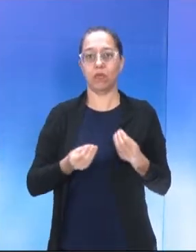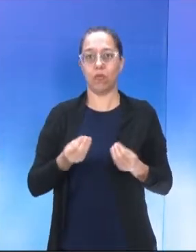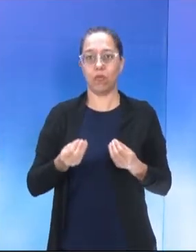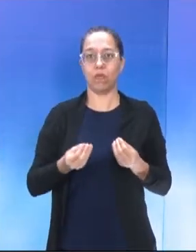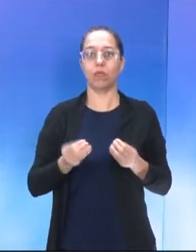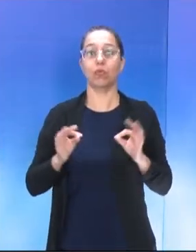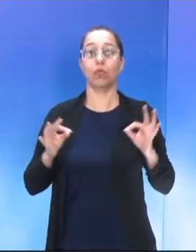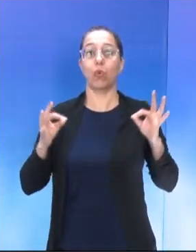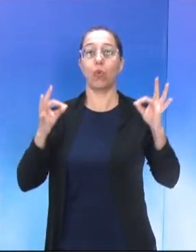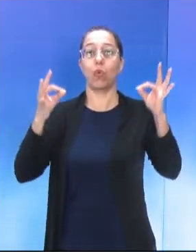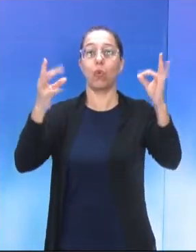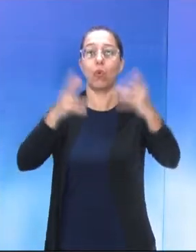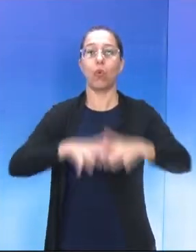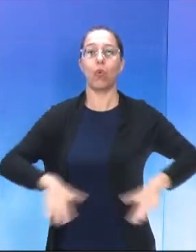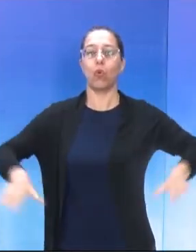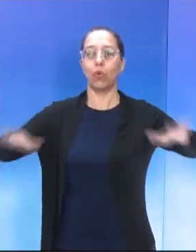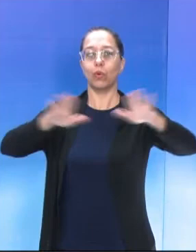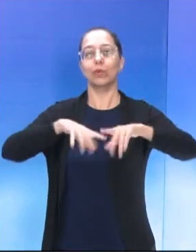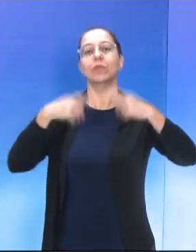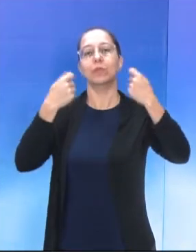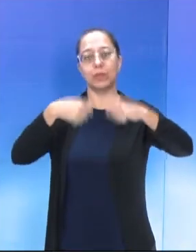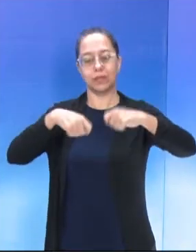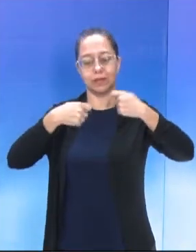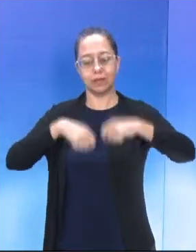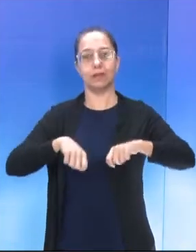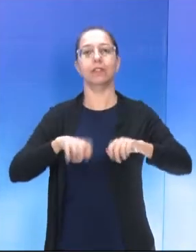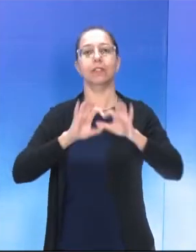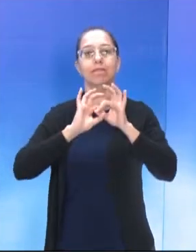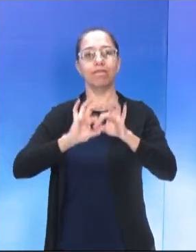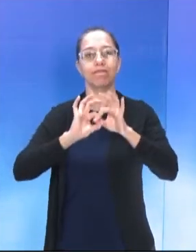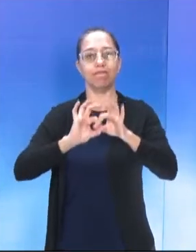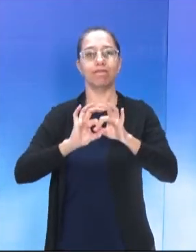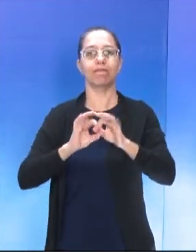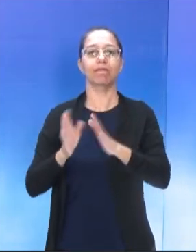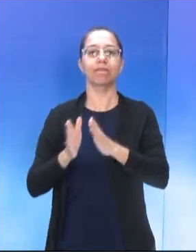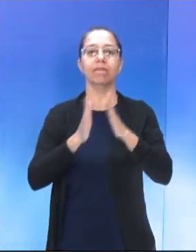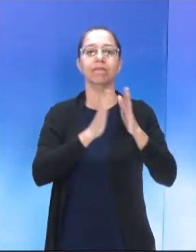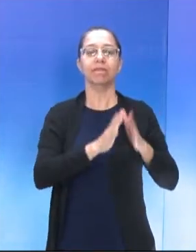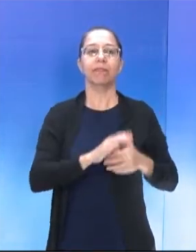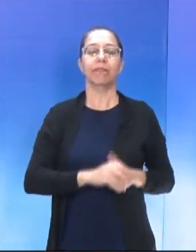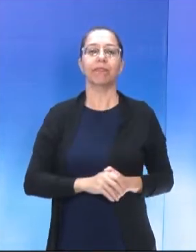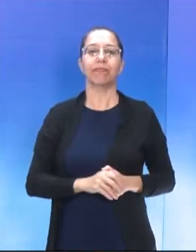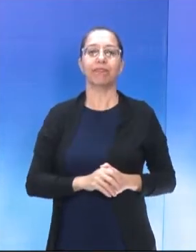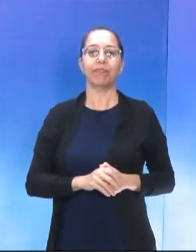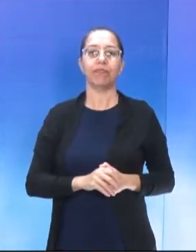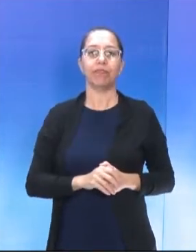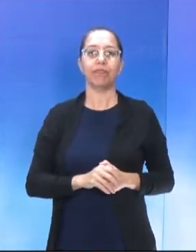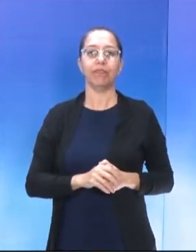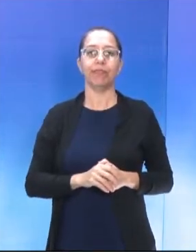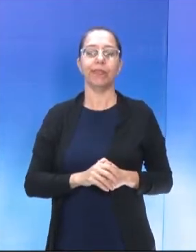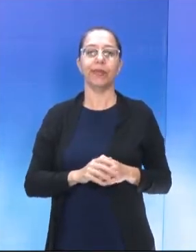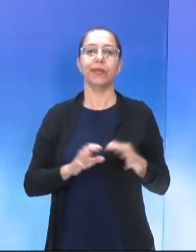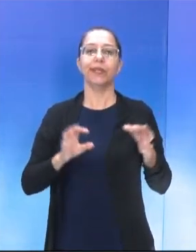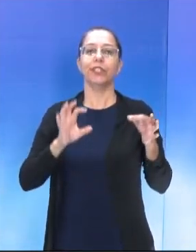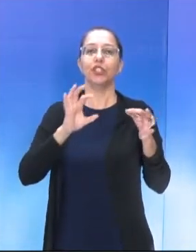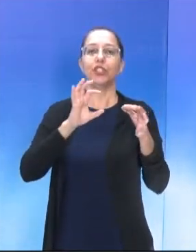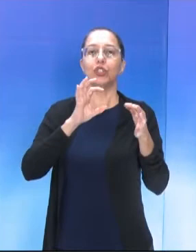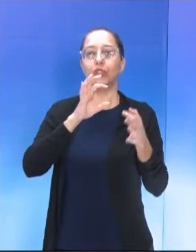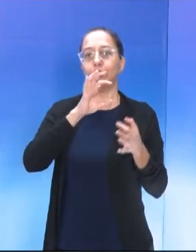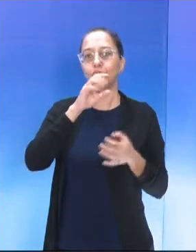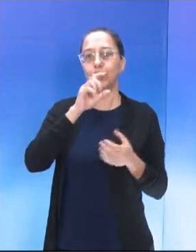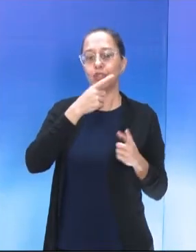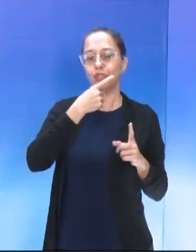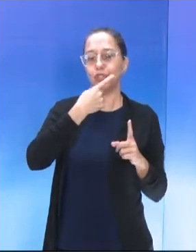tecido social precisa estar envolvido. O tema é homofobia, questão de gênero, questão das minorias.